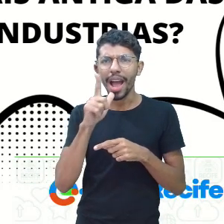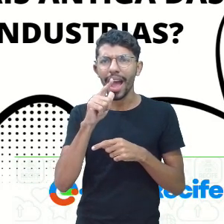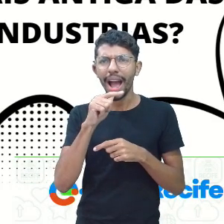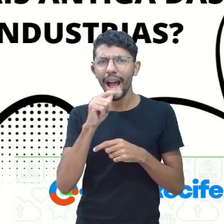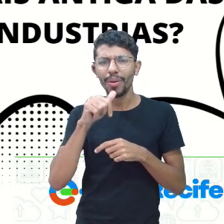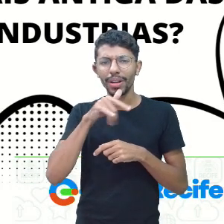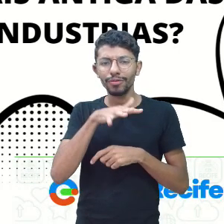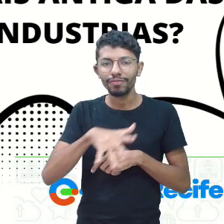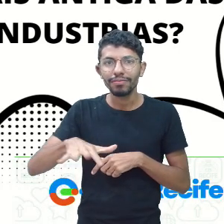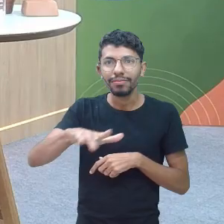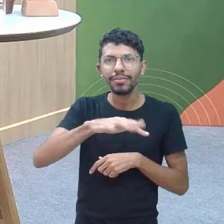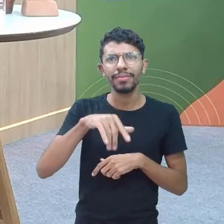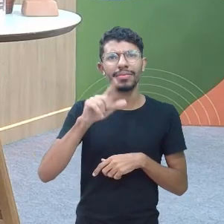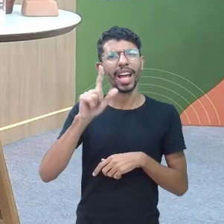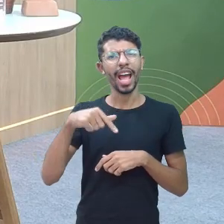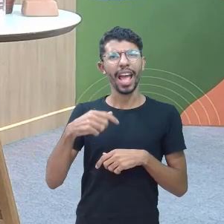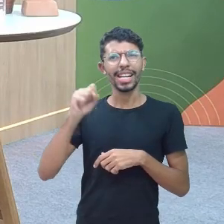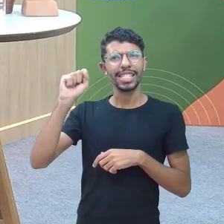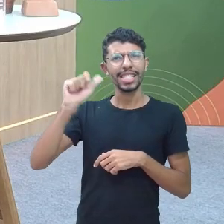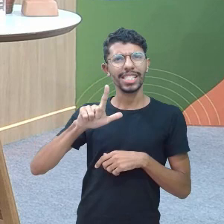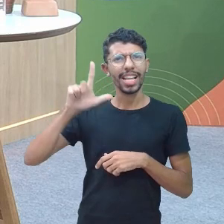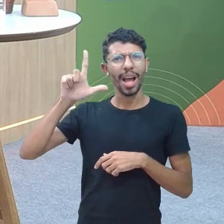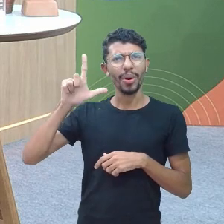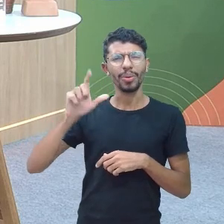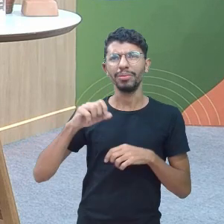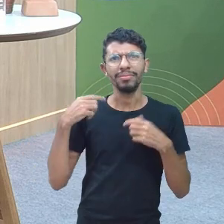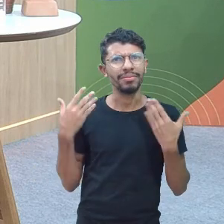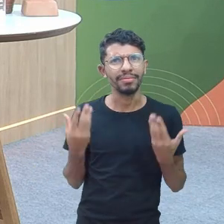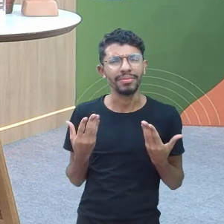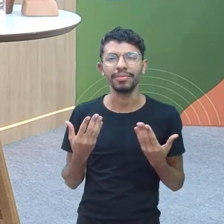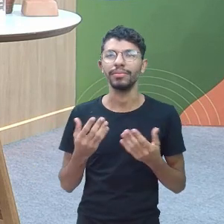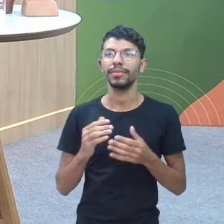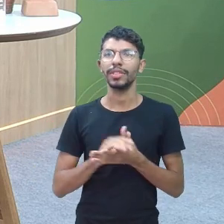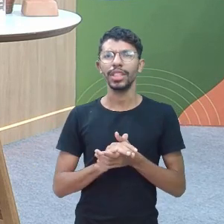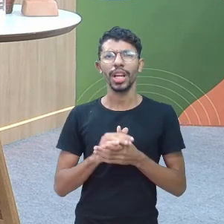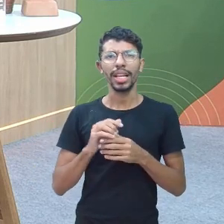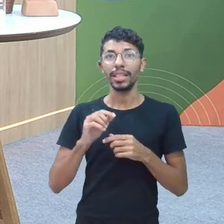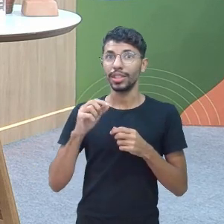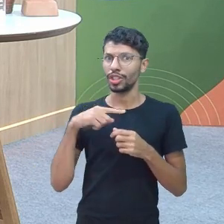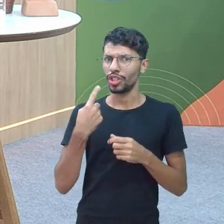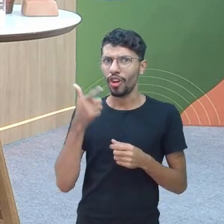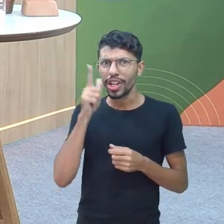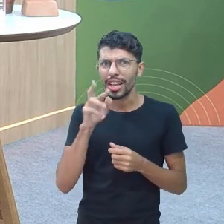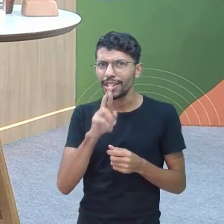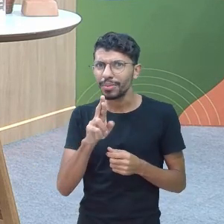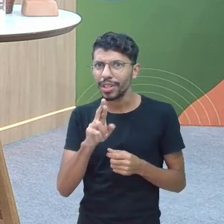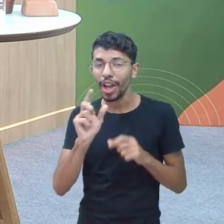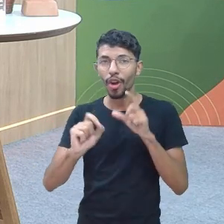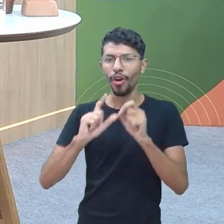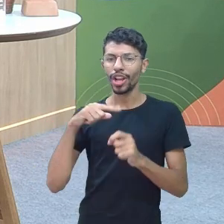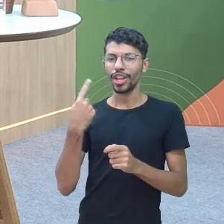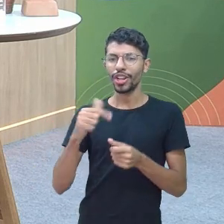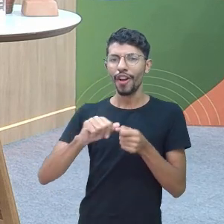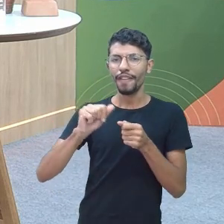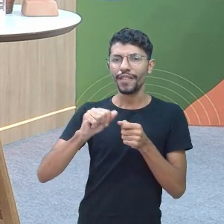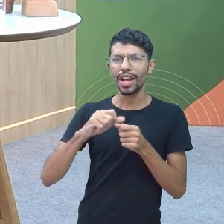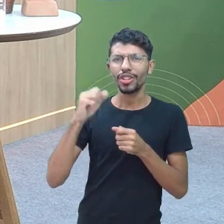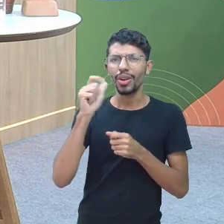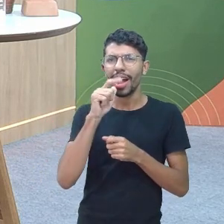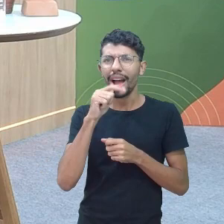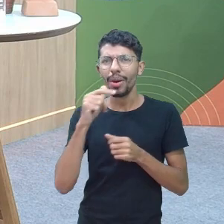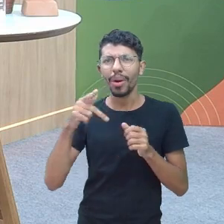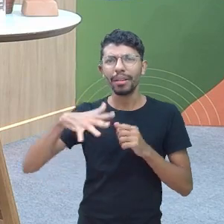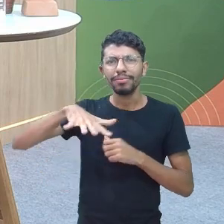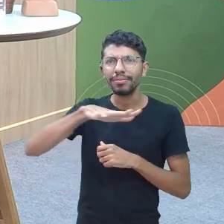conseguir responder essa questão? Interessante, não é? E o que é que a gente faz com essa água do mar? Será que ela é importante para o nosso dia a